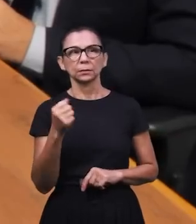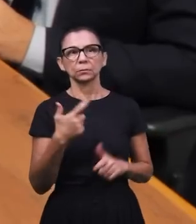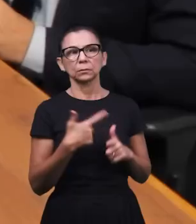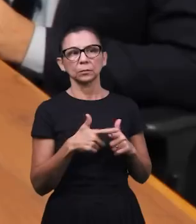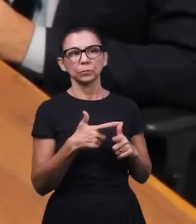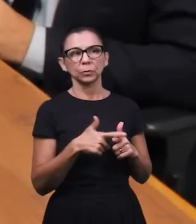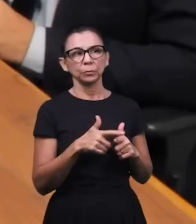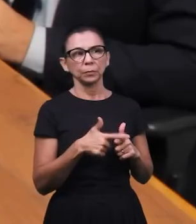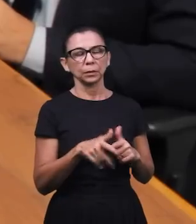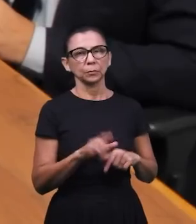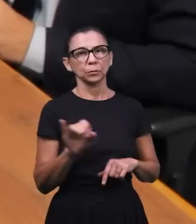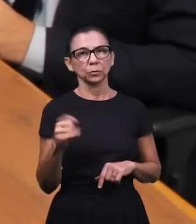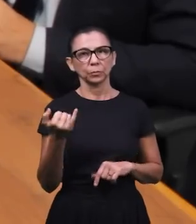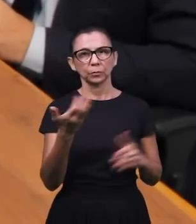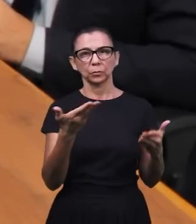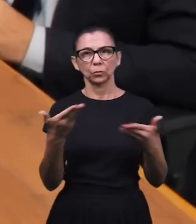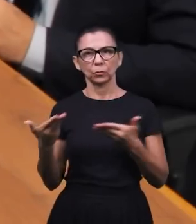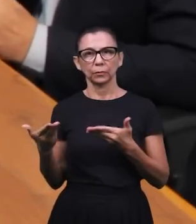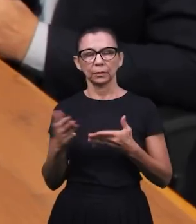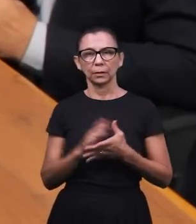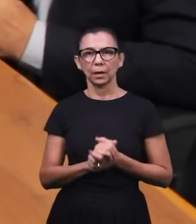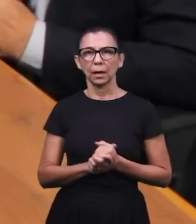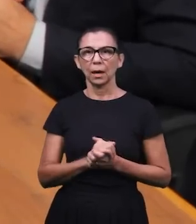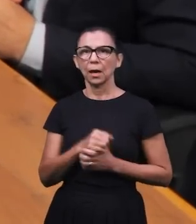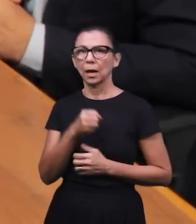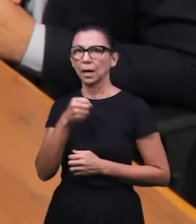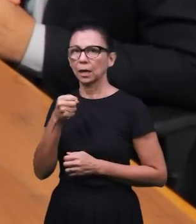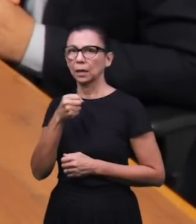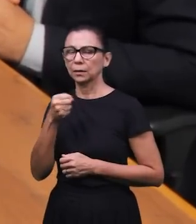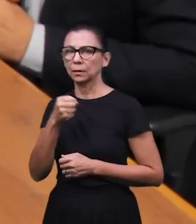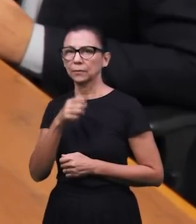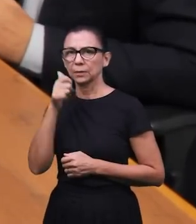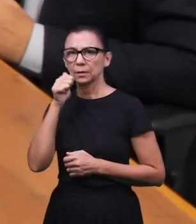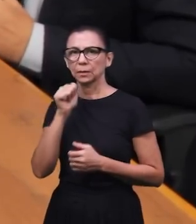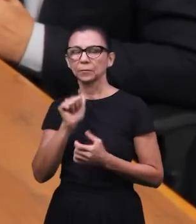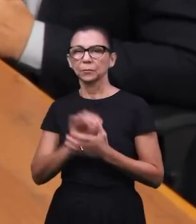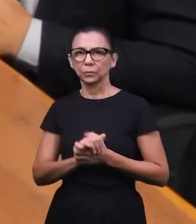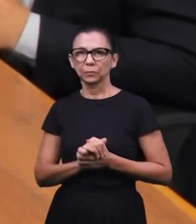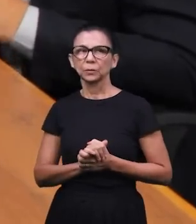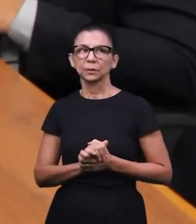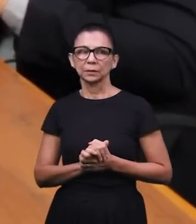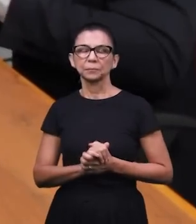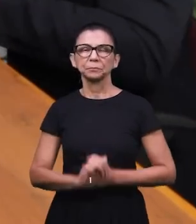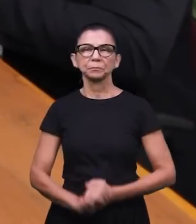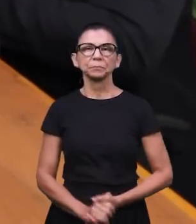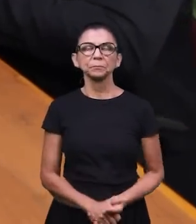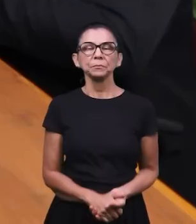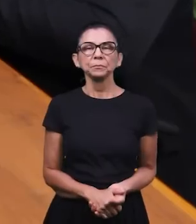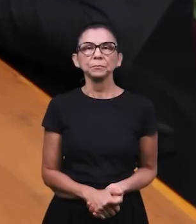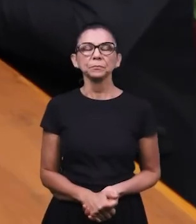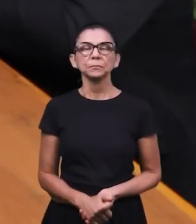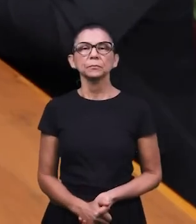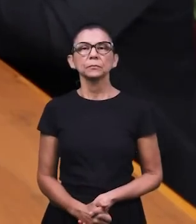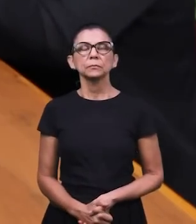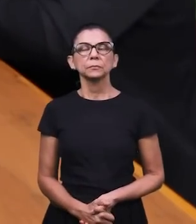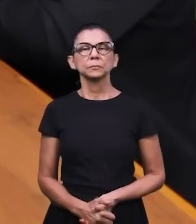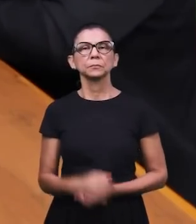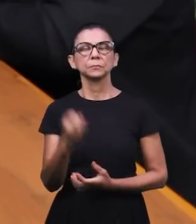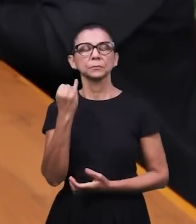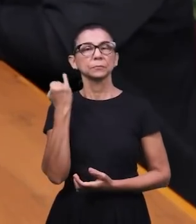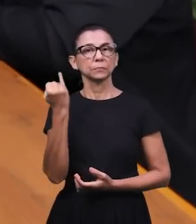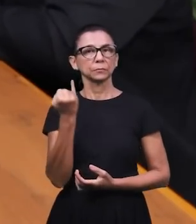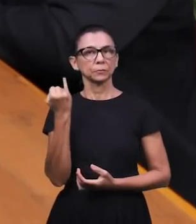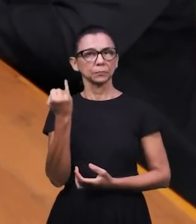já aproveito para, através de você, fazer um convite para a gente fazer uma entrevista com ela também, que está na nossa pauta. Mas vamos lá. É